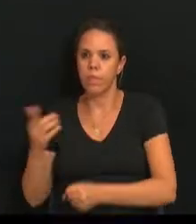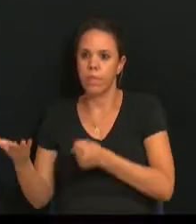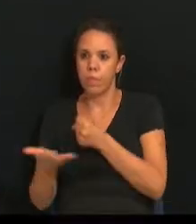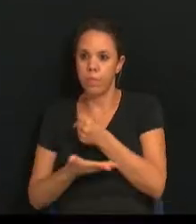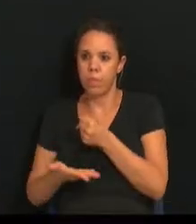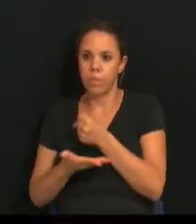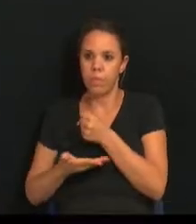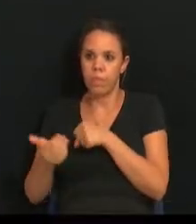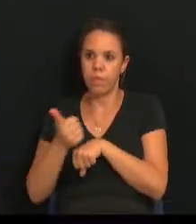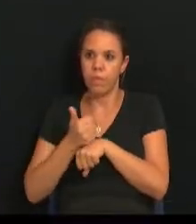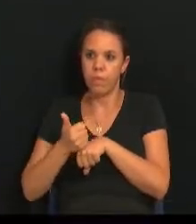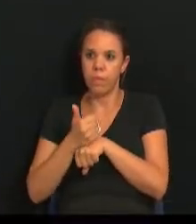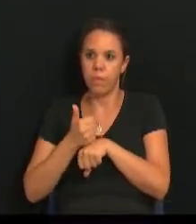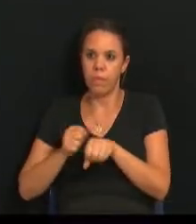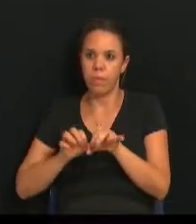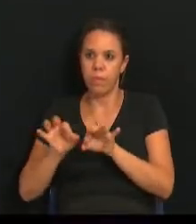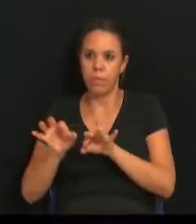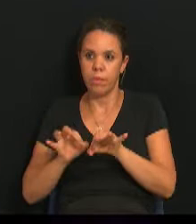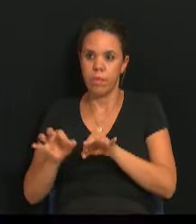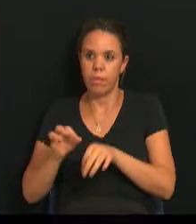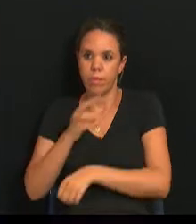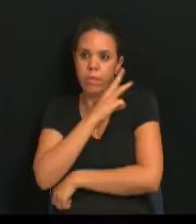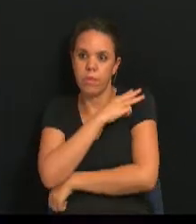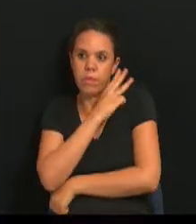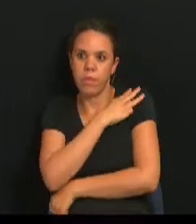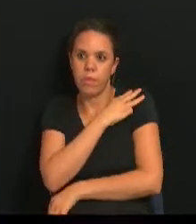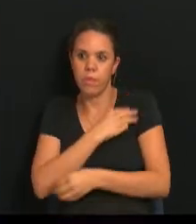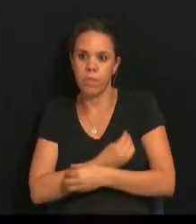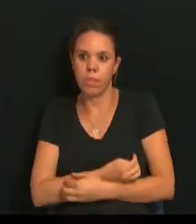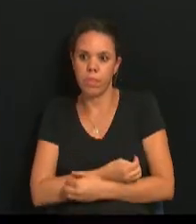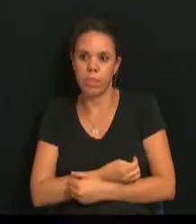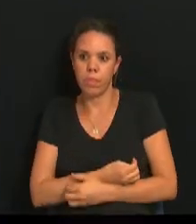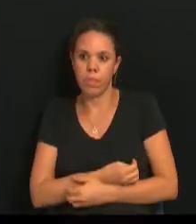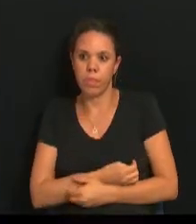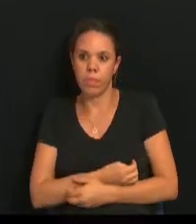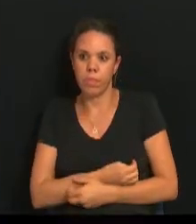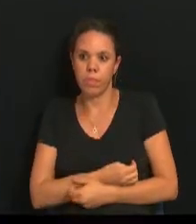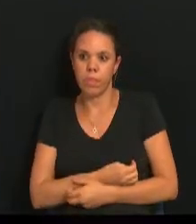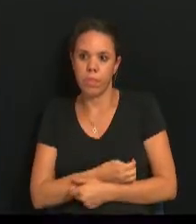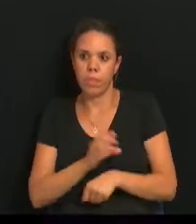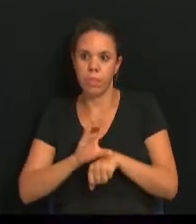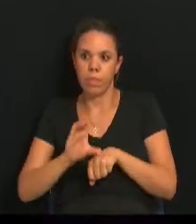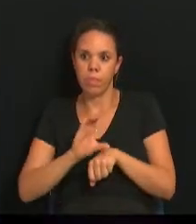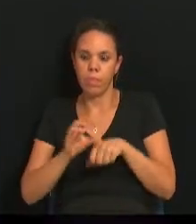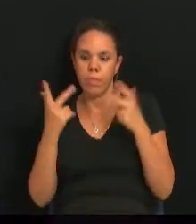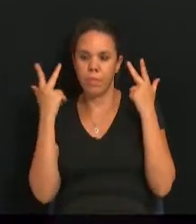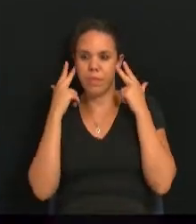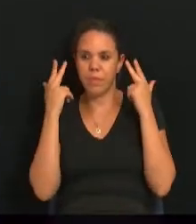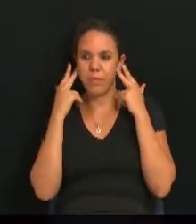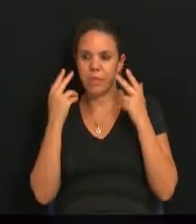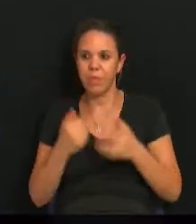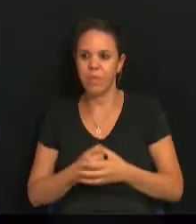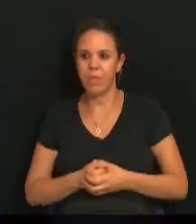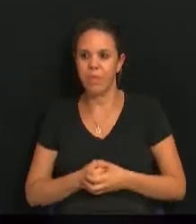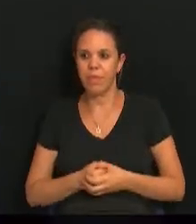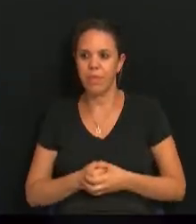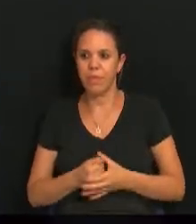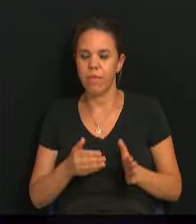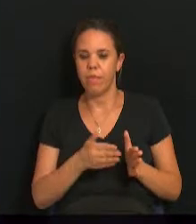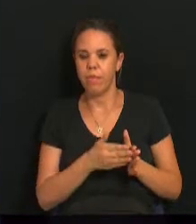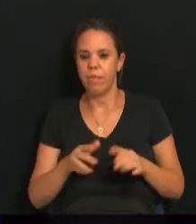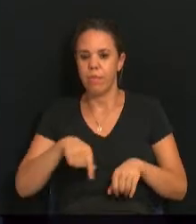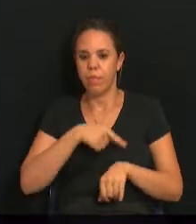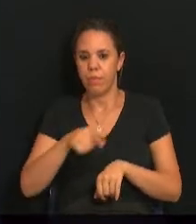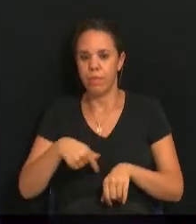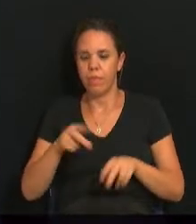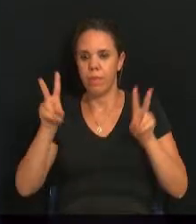profissional formado no nível médio, modalidade do antigo curso normal, né? E na jornada, que é o